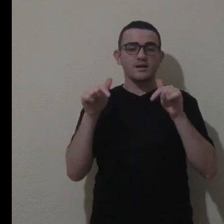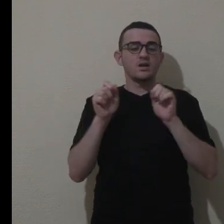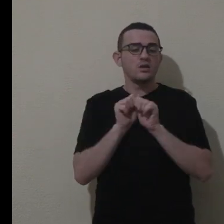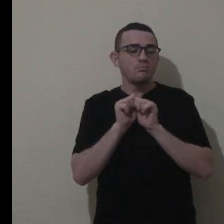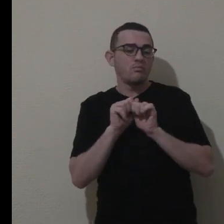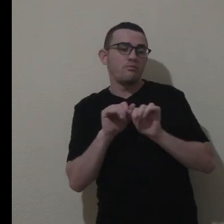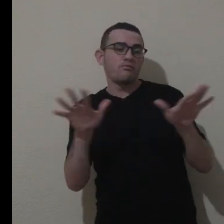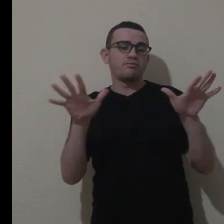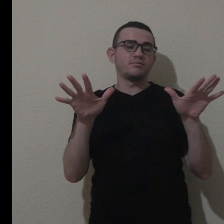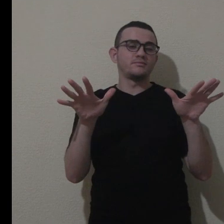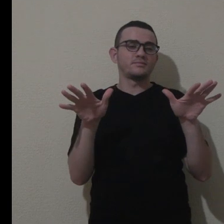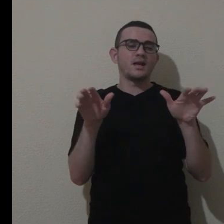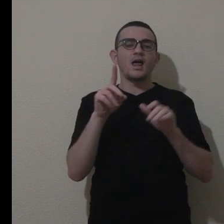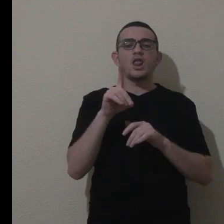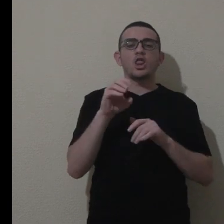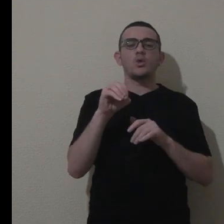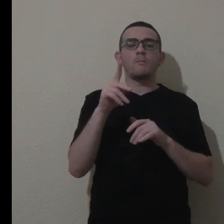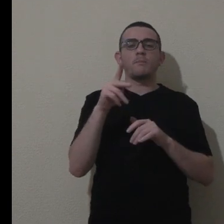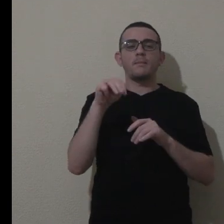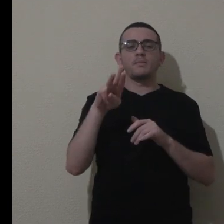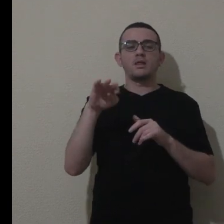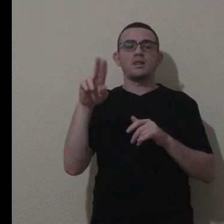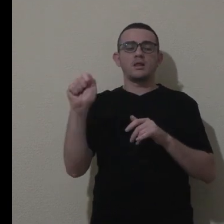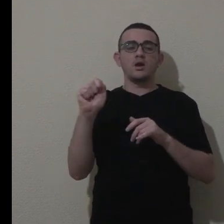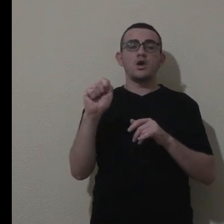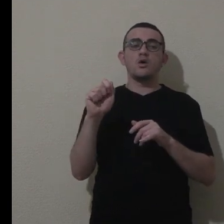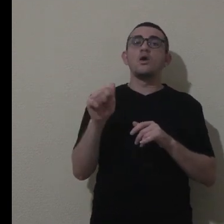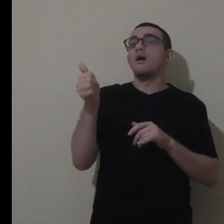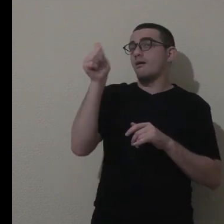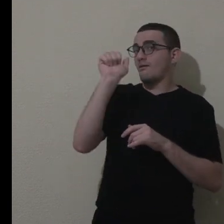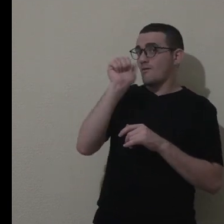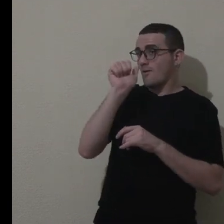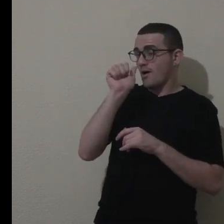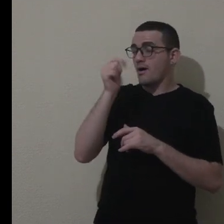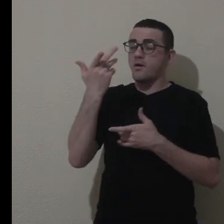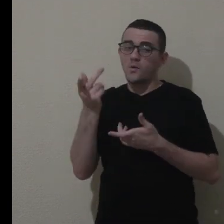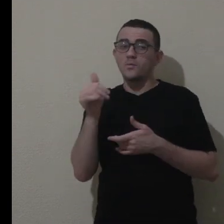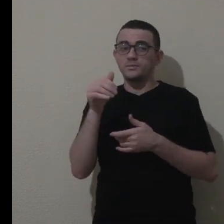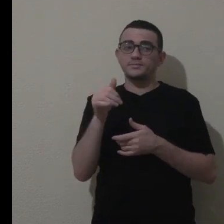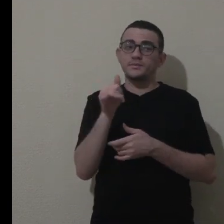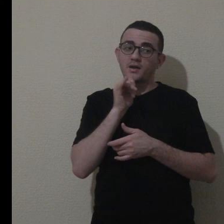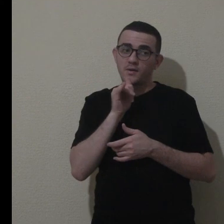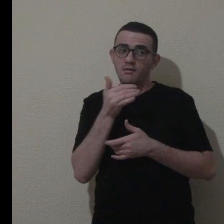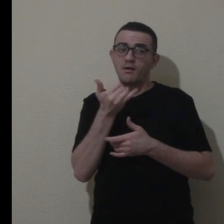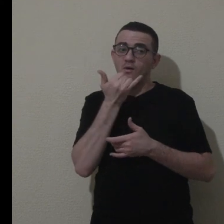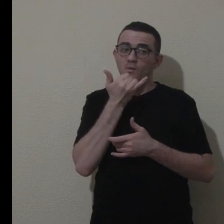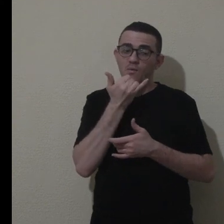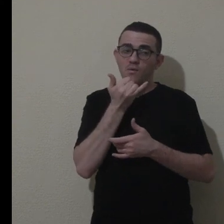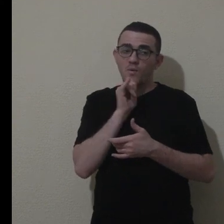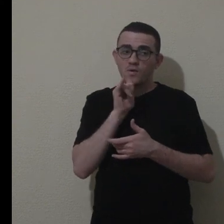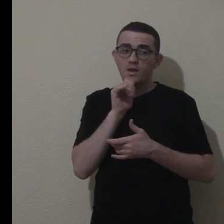que liberam, digamos, a dopamina, né? O álcool, né, por exemplo,